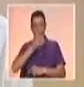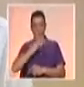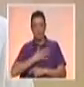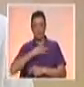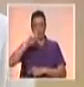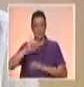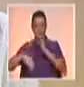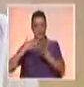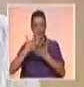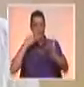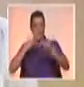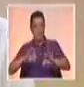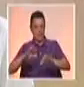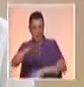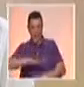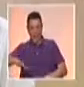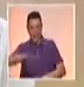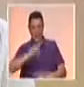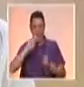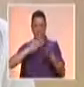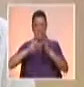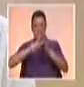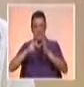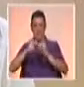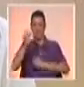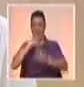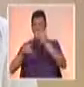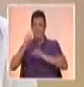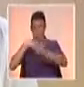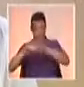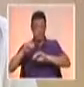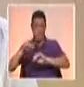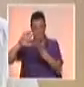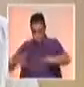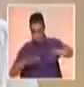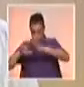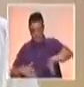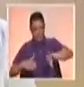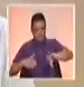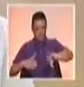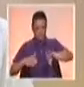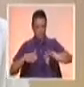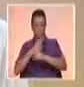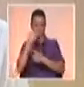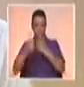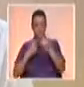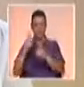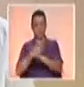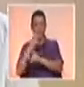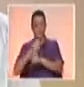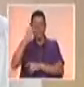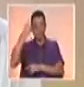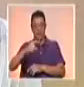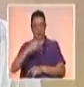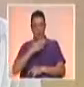Portanto, normalmente, como a minha área da engenharia dos alimentos, é na produção de algo, desmistificar alguns produtos que eles